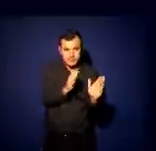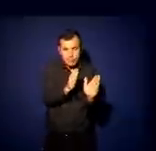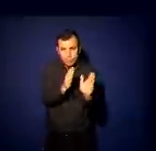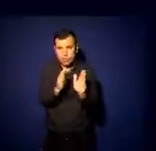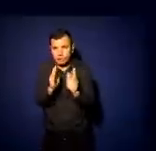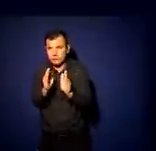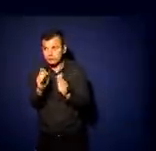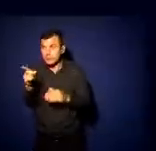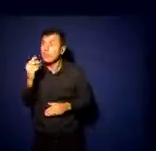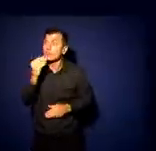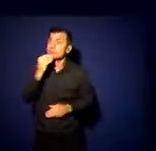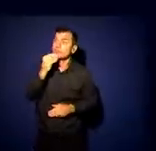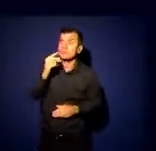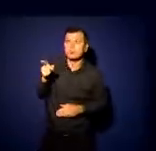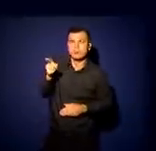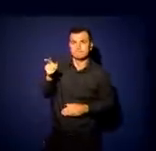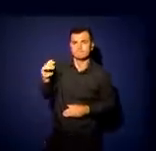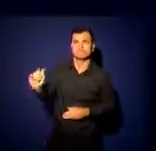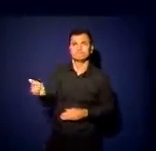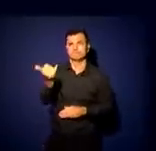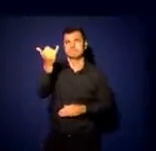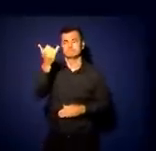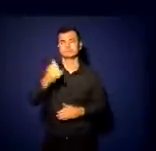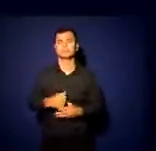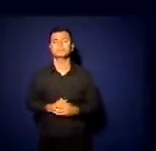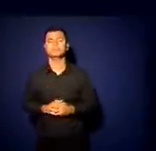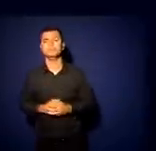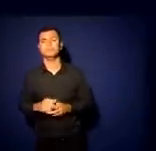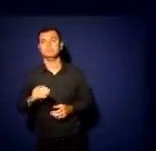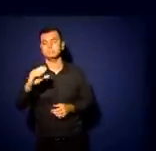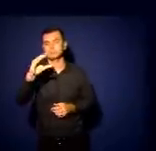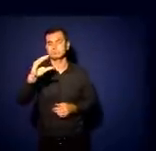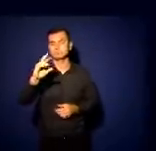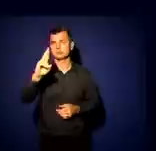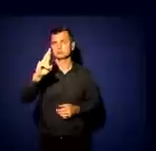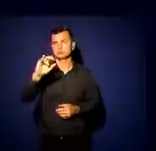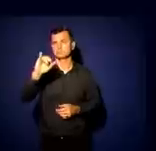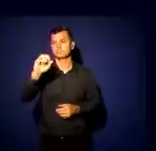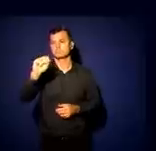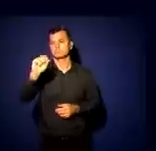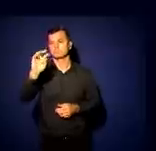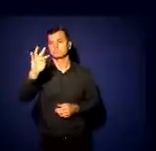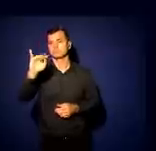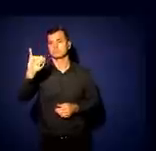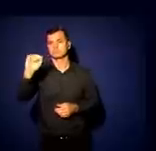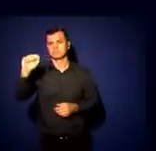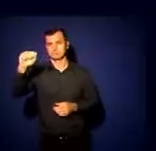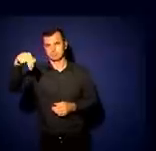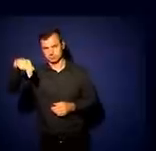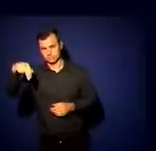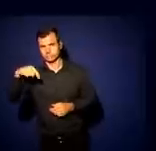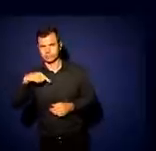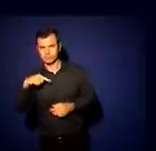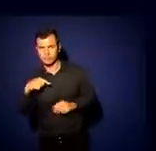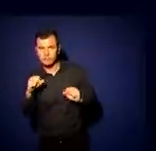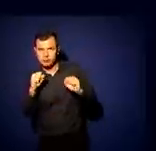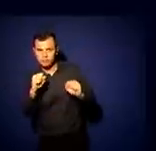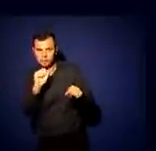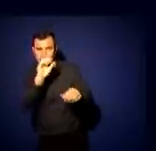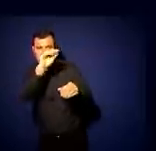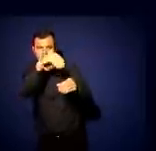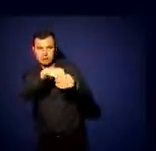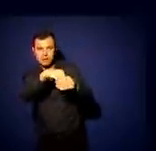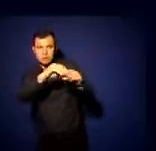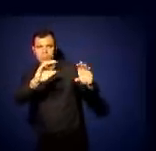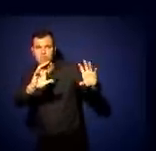oportunidade de não desperdiçar e Christian que se vê algum algum evento alguma algum evento interno né que possa ser